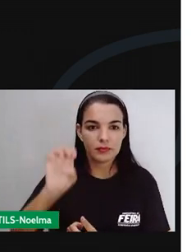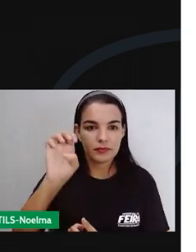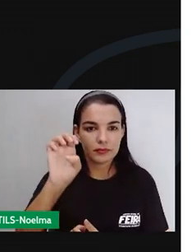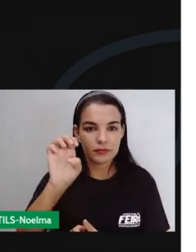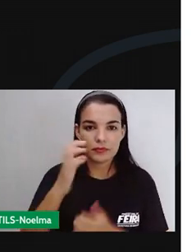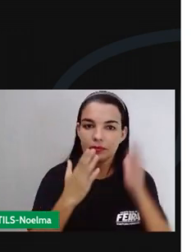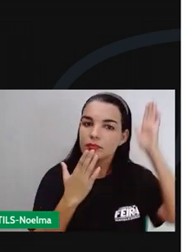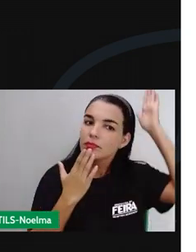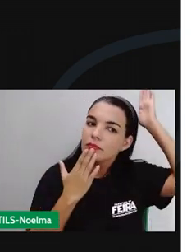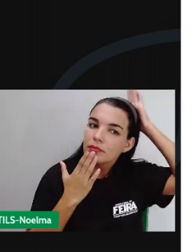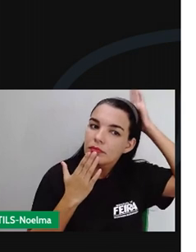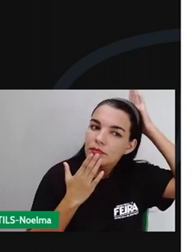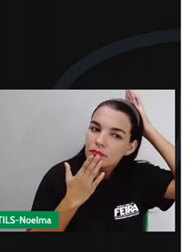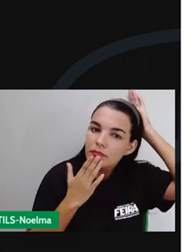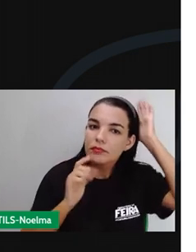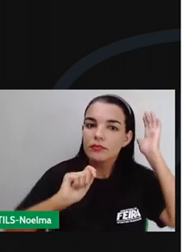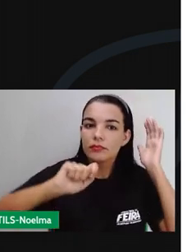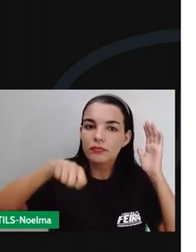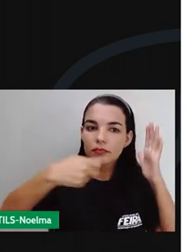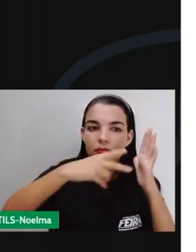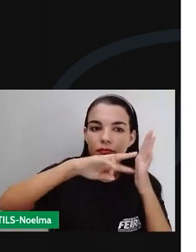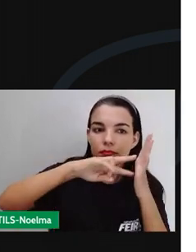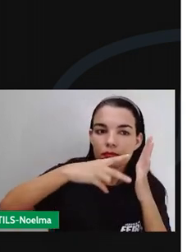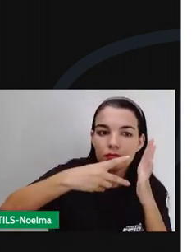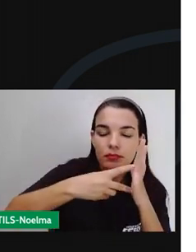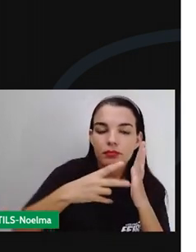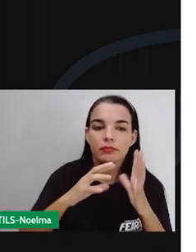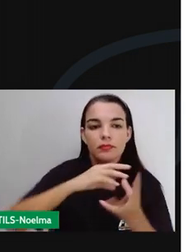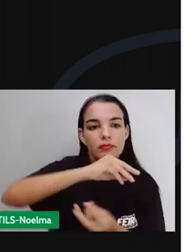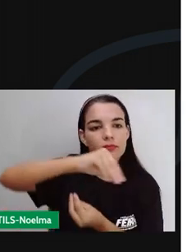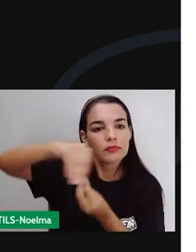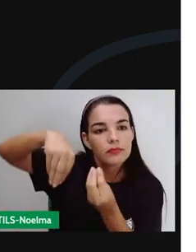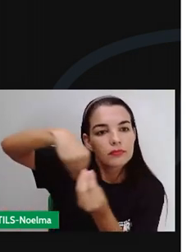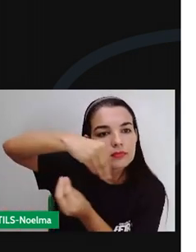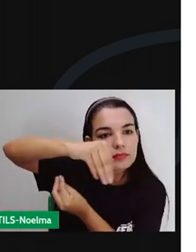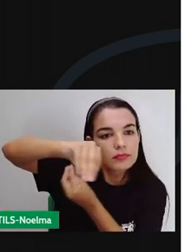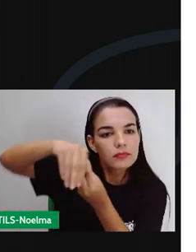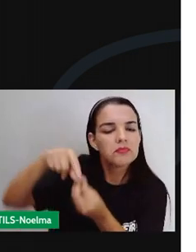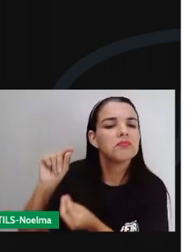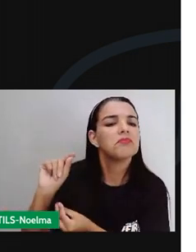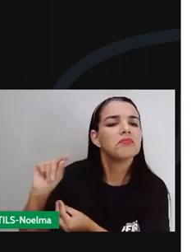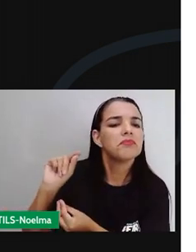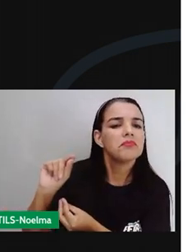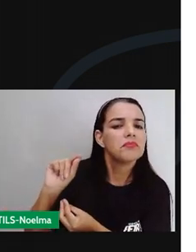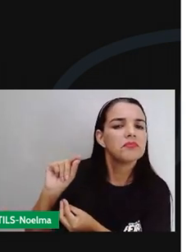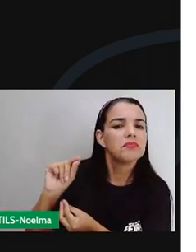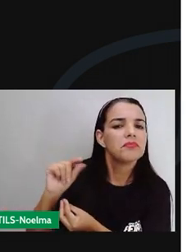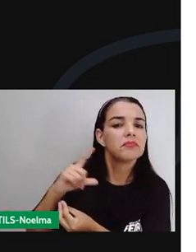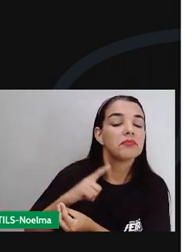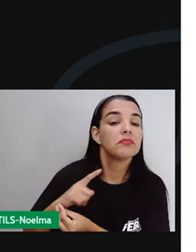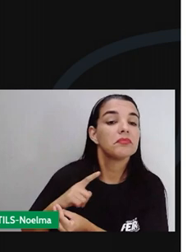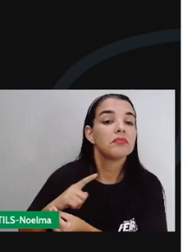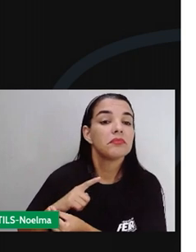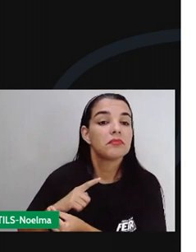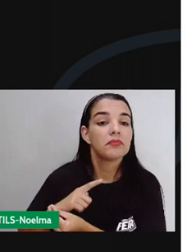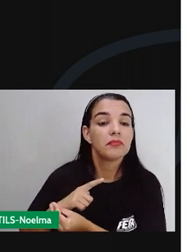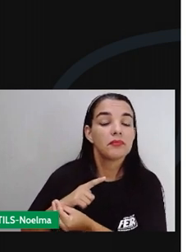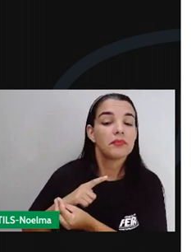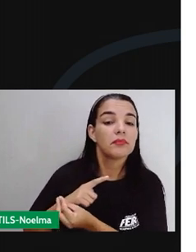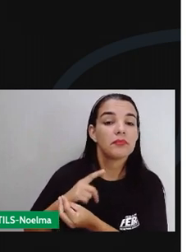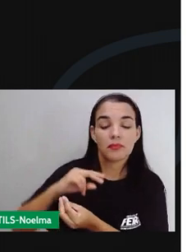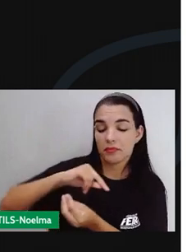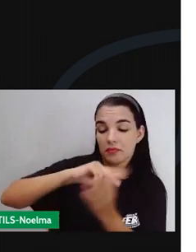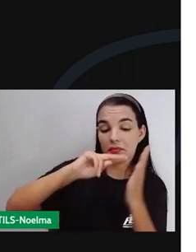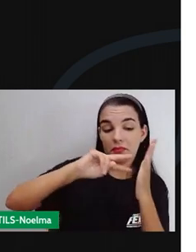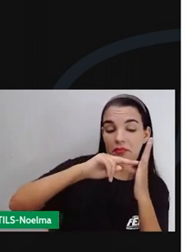miscigenação. Mas o que é a miscigenação? A miscigenação, meu amigo ou minha amiga, é uma espécie de